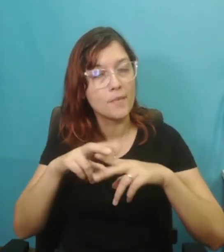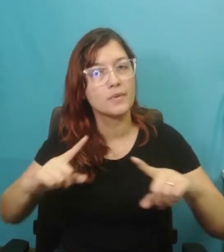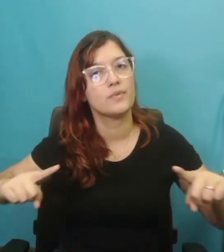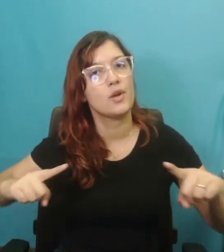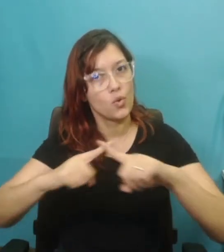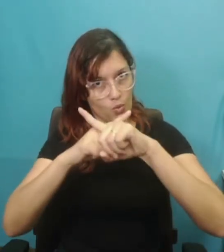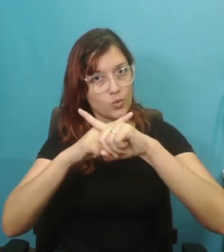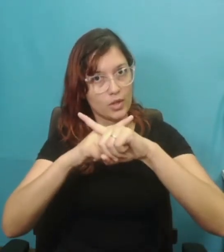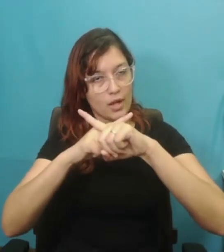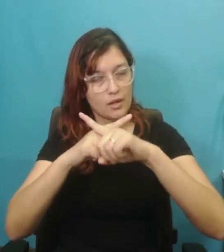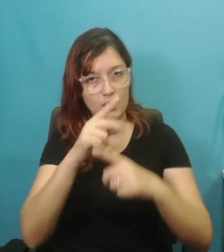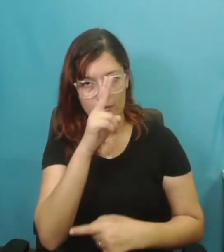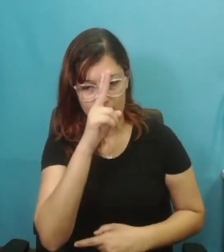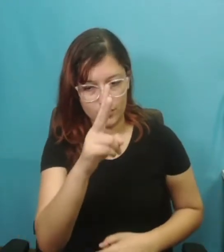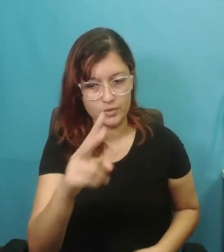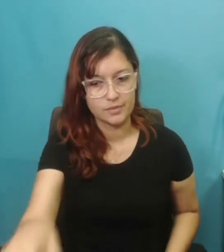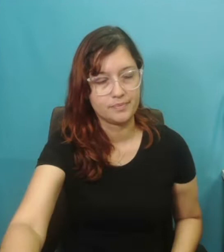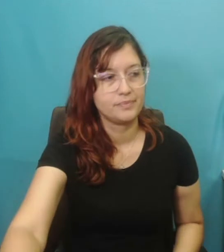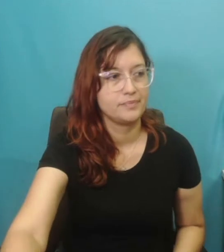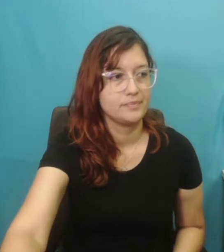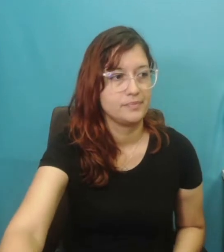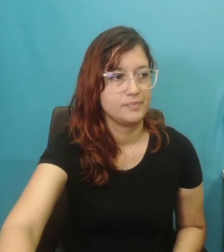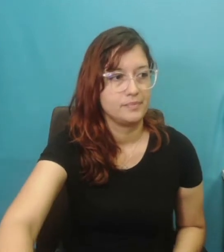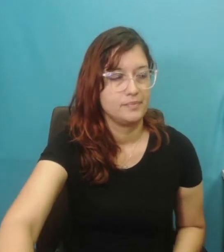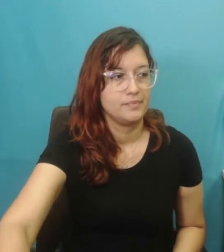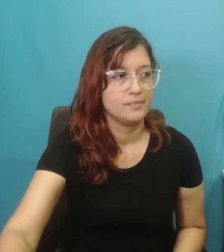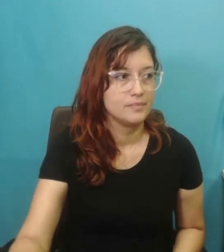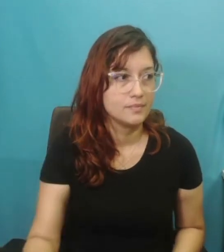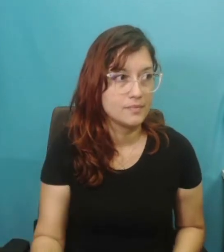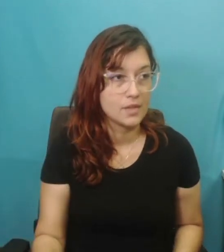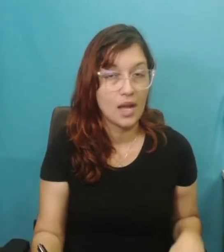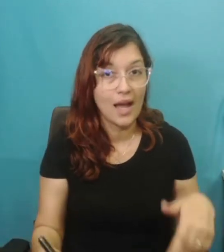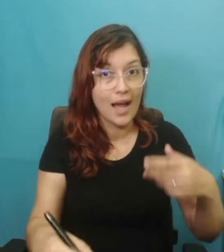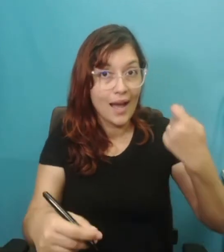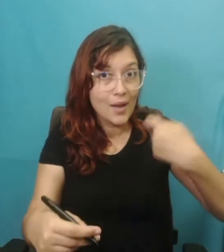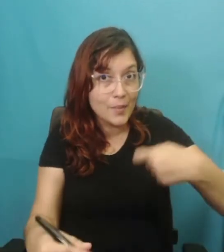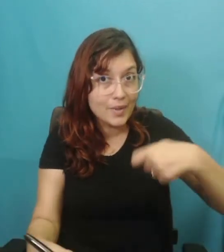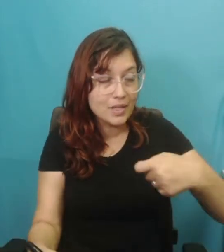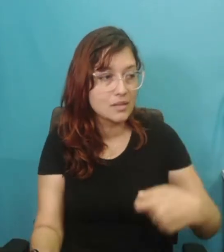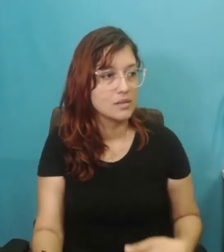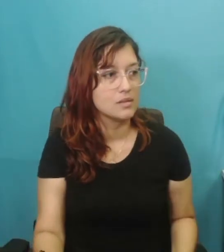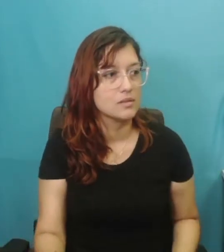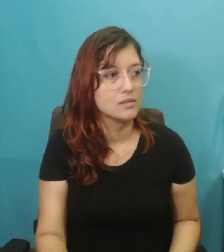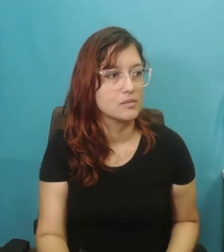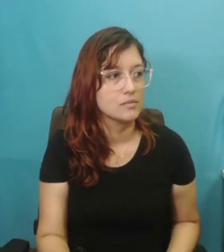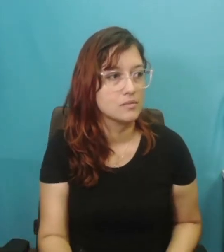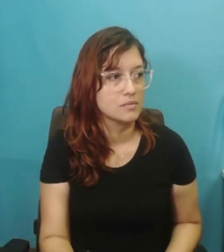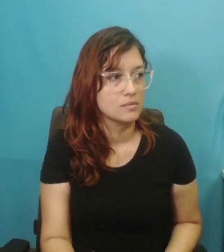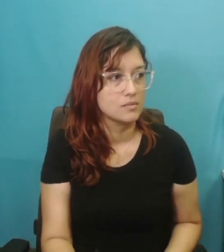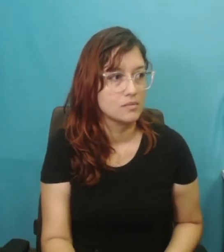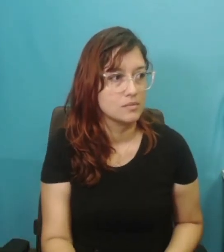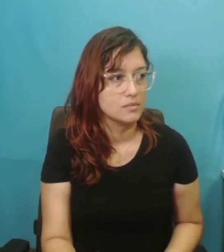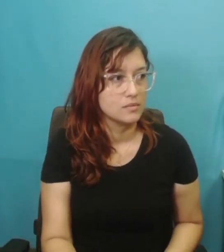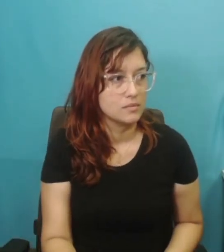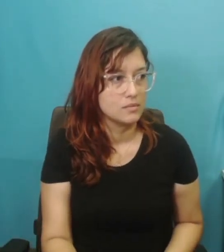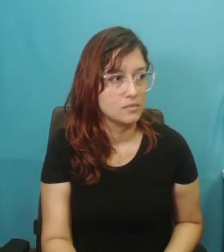Então, por esse motivo, pelo fato de serem forças contrárias, eu vou usar o sinal negativo.